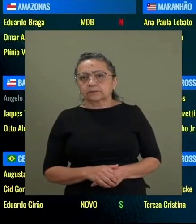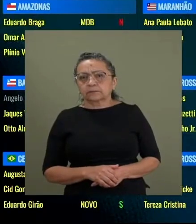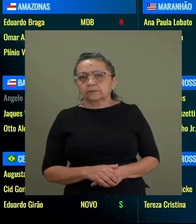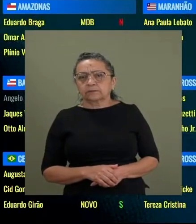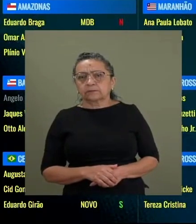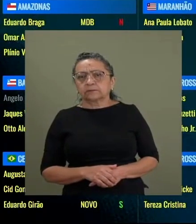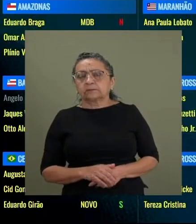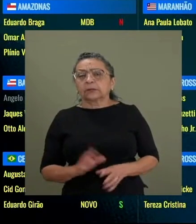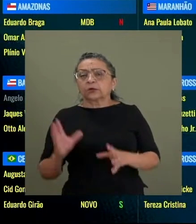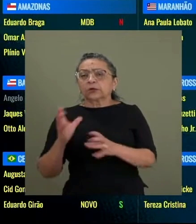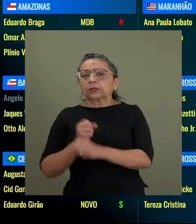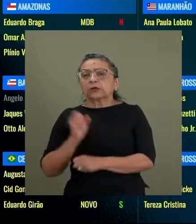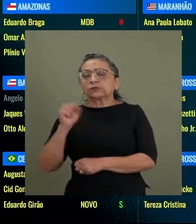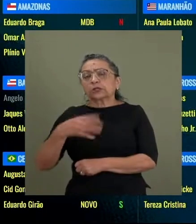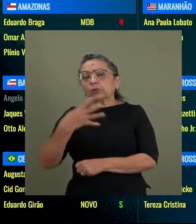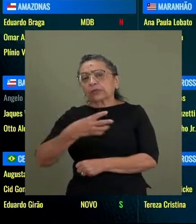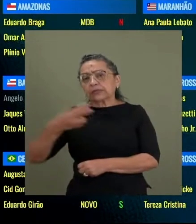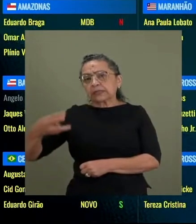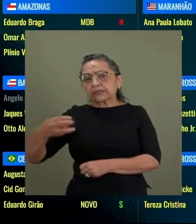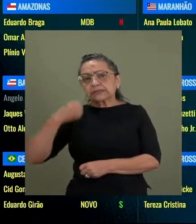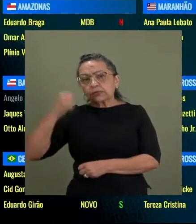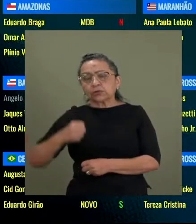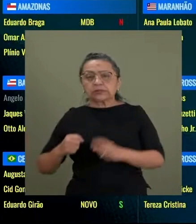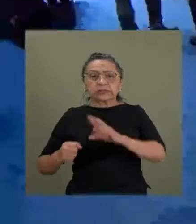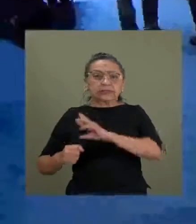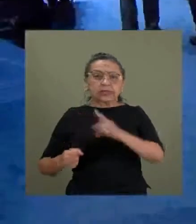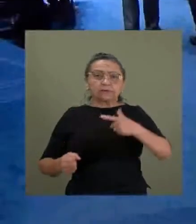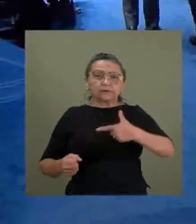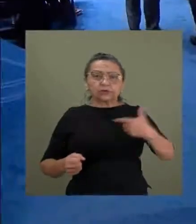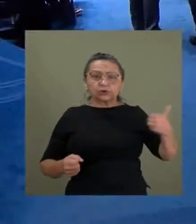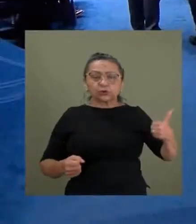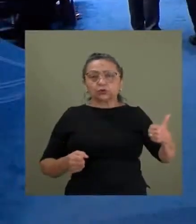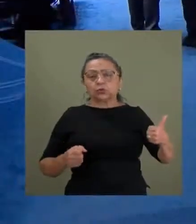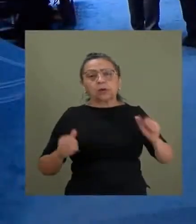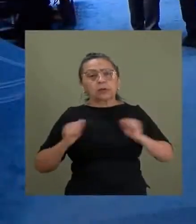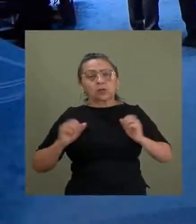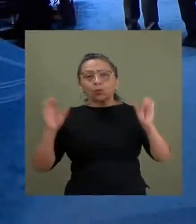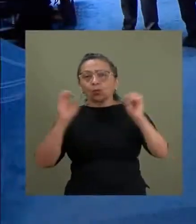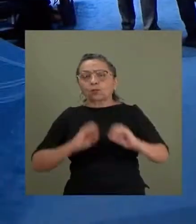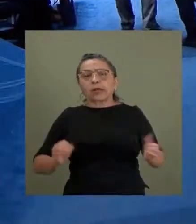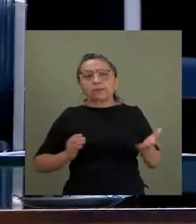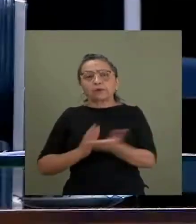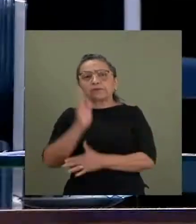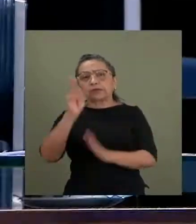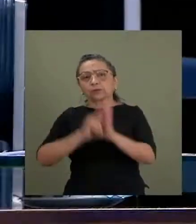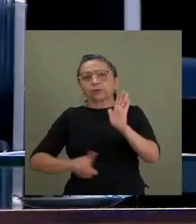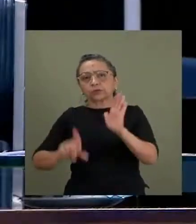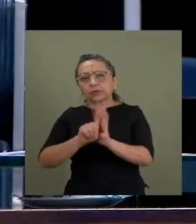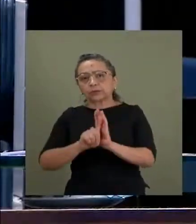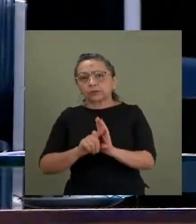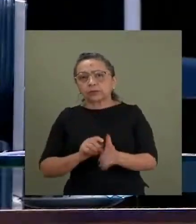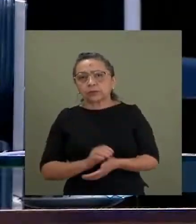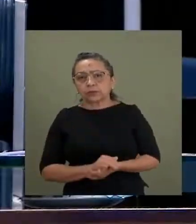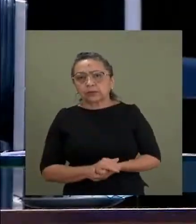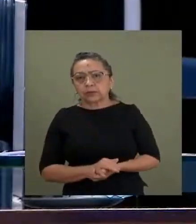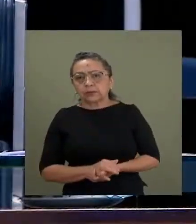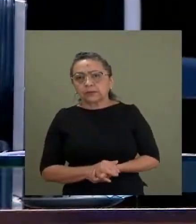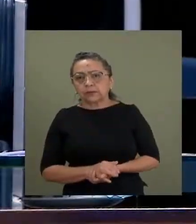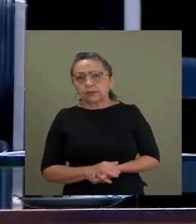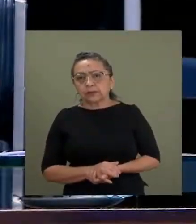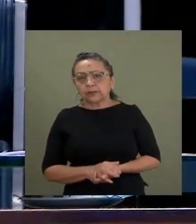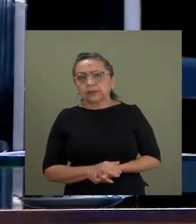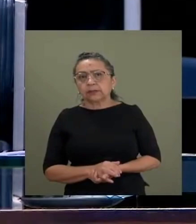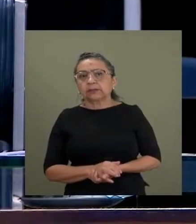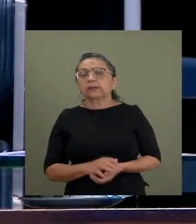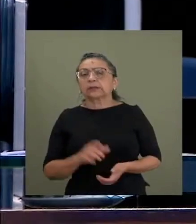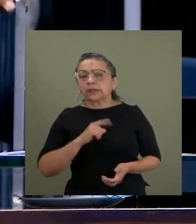votos a 21 o projeto do Marco temporal que já havia passado pela câmara o texto estabelece que só podem ser demarcadas terras